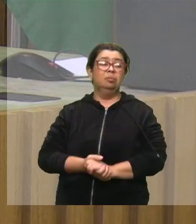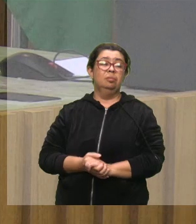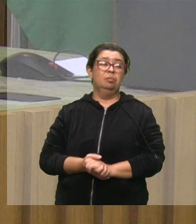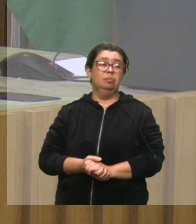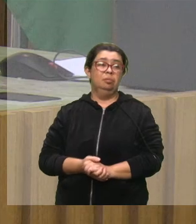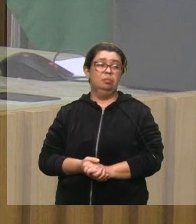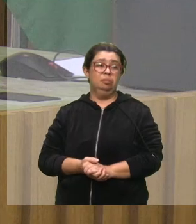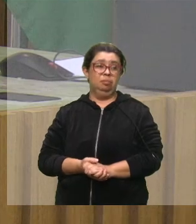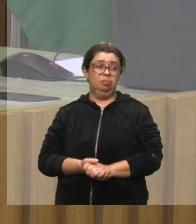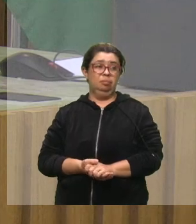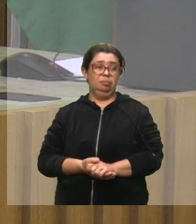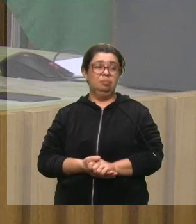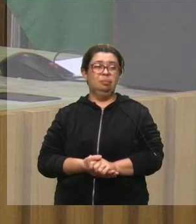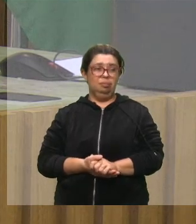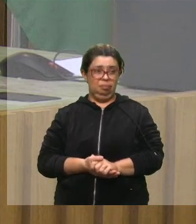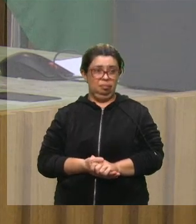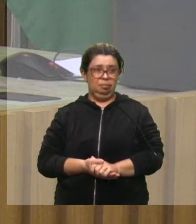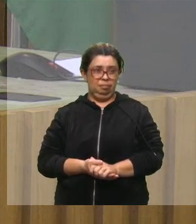trabalhar.